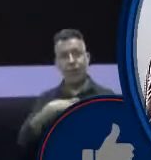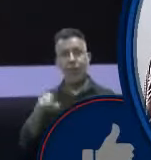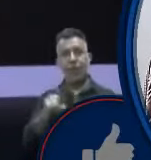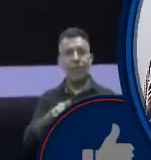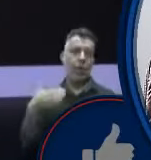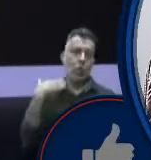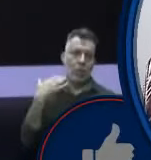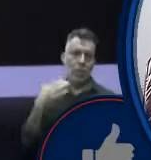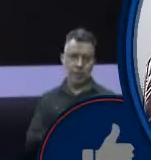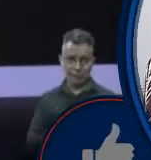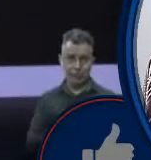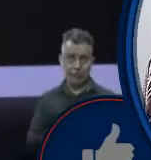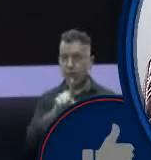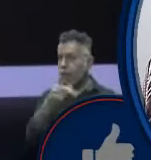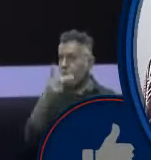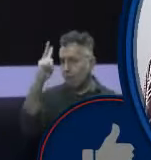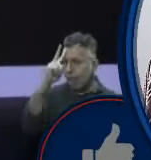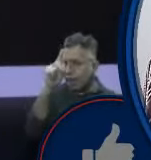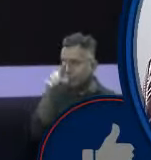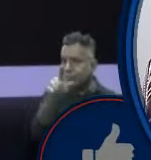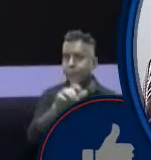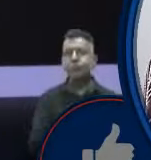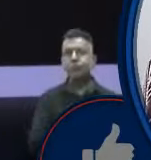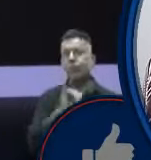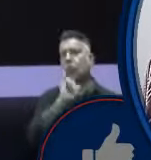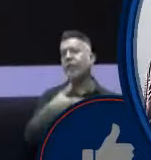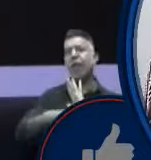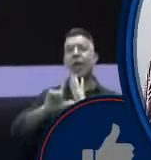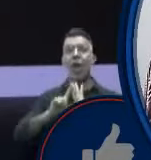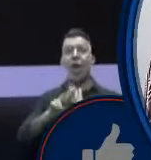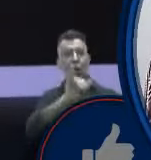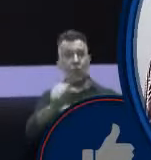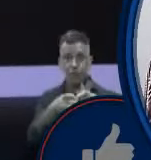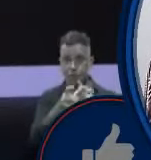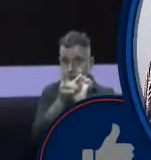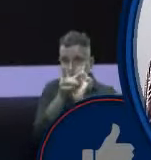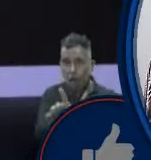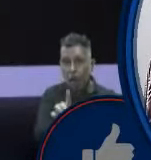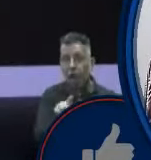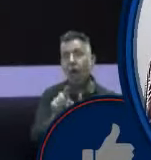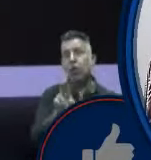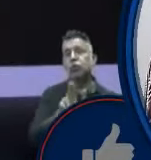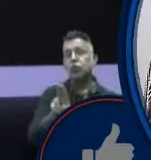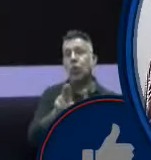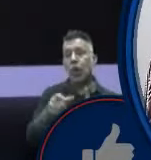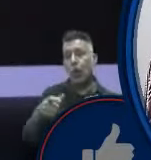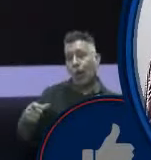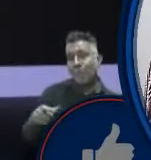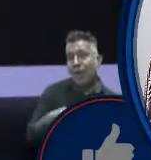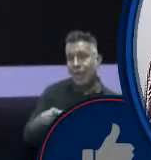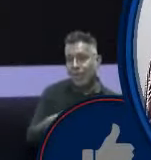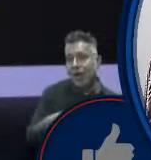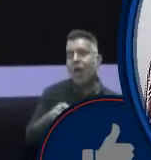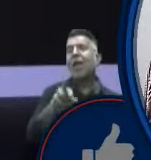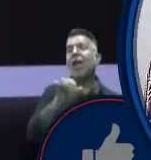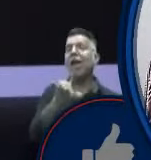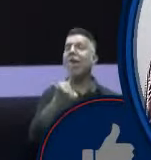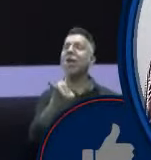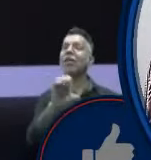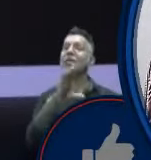Bank. E só para reforçar, como eu já disse antes, vai estar disponível através das maquininhas da Rede